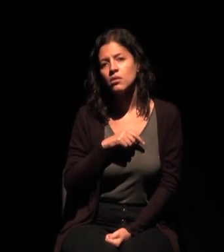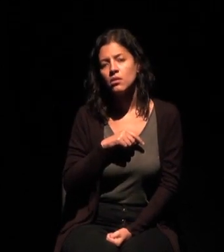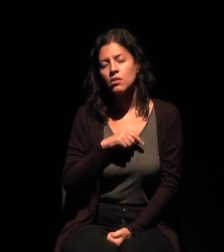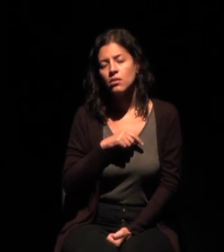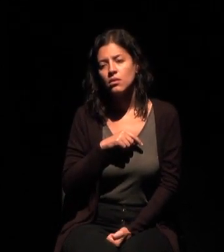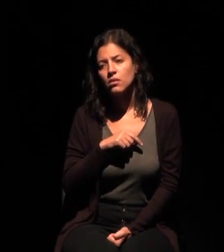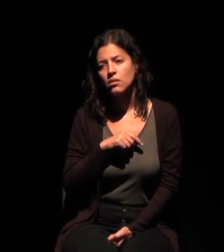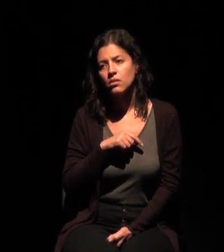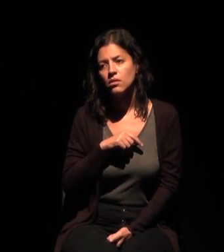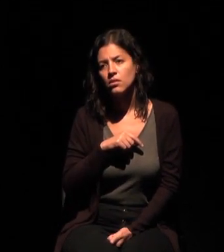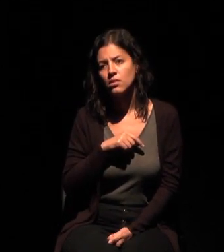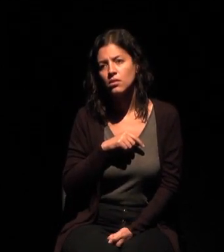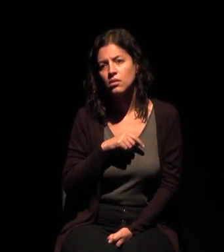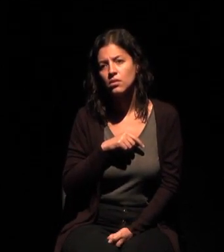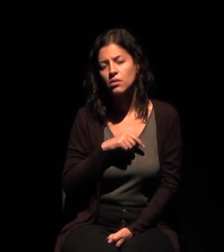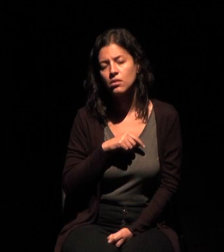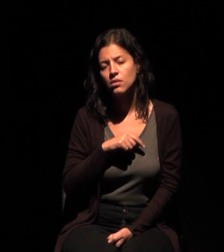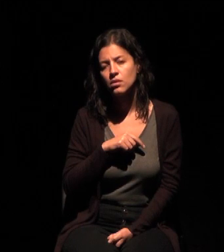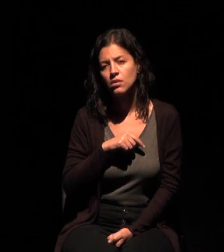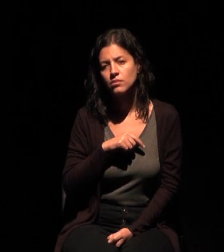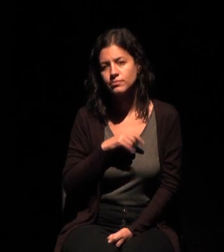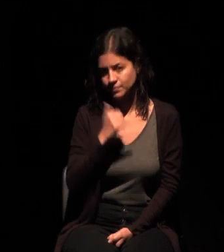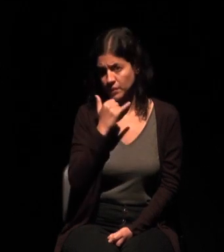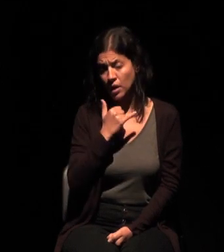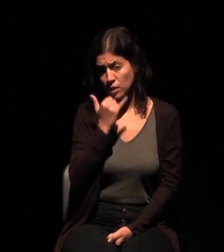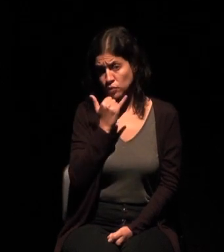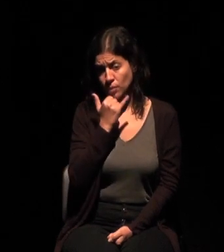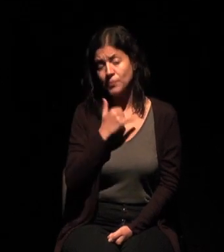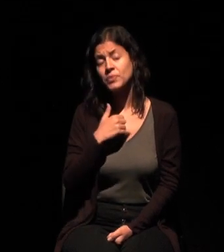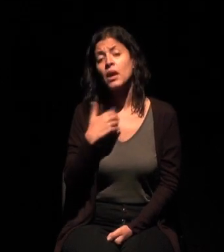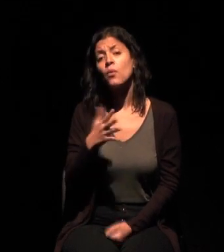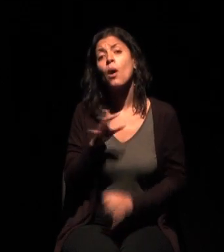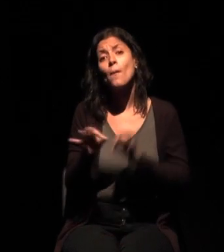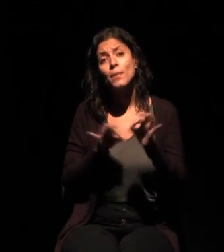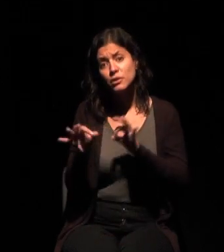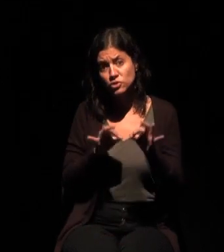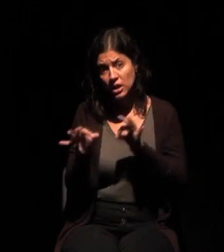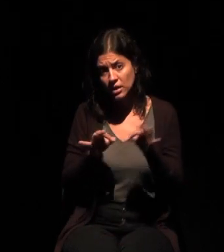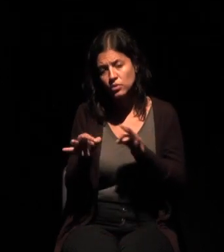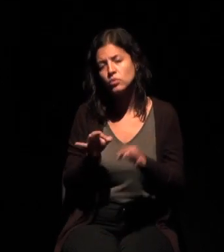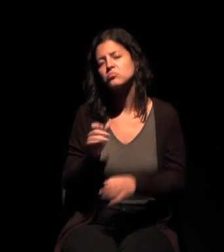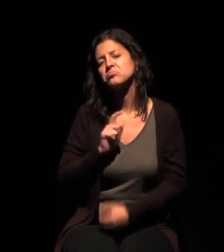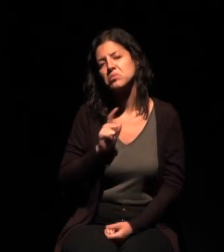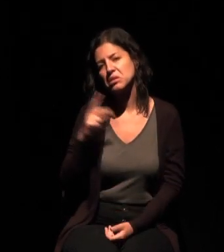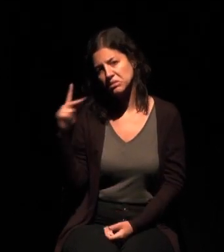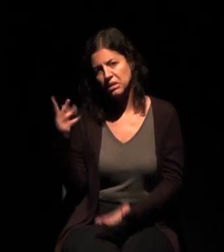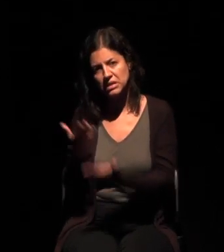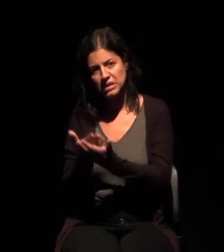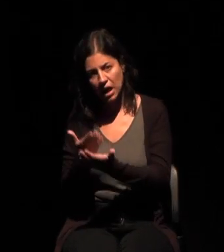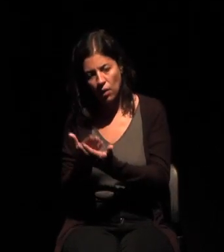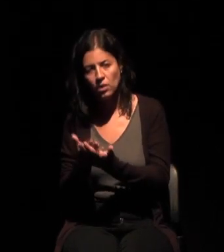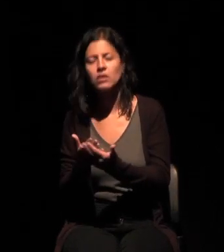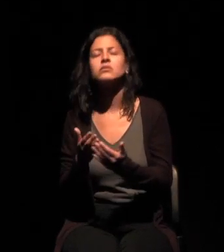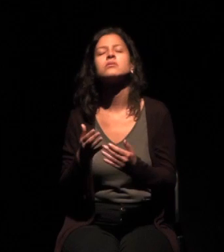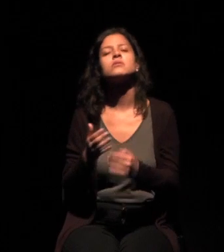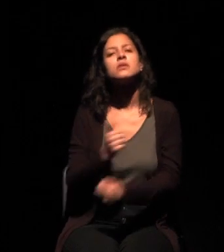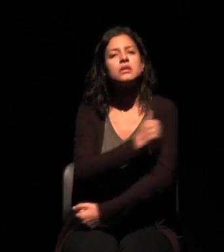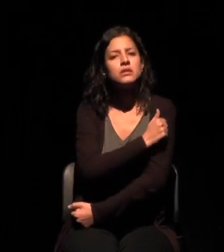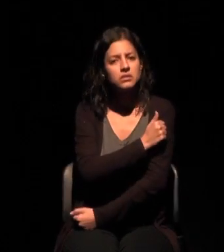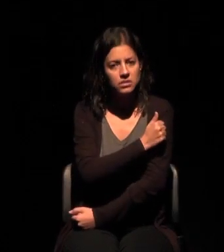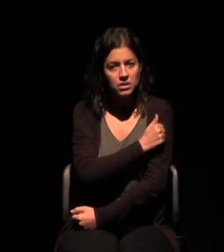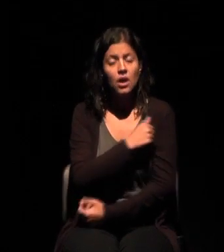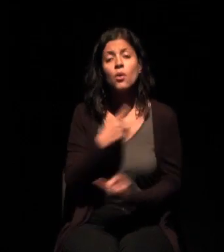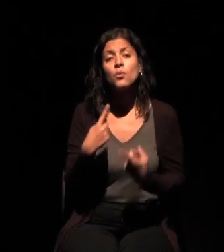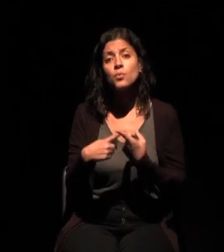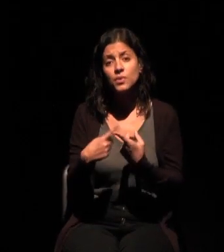qq quais eram as vantagens que se aproveitaria para mesmo para as suas aulas de prostituto dante e o que poderiam contribuir para isso